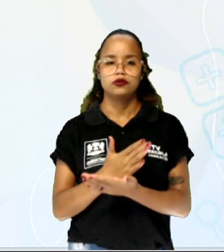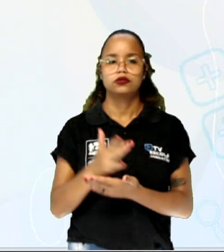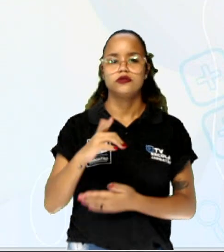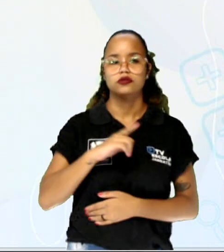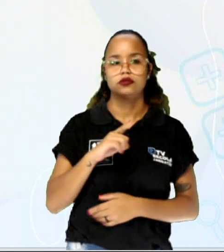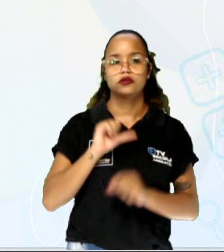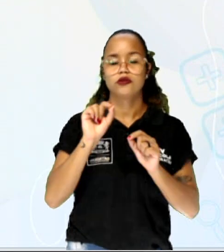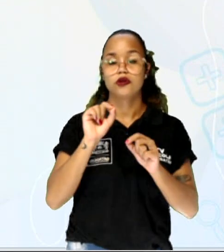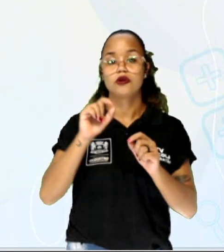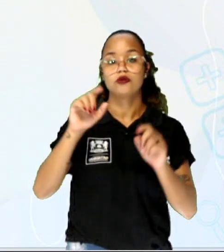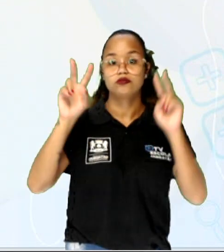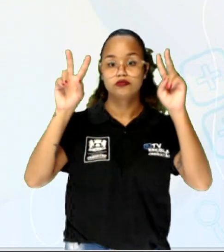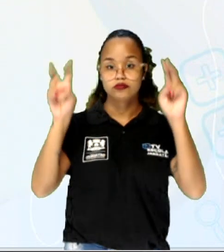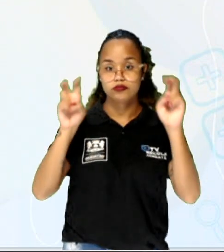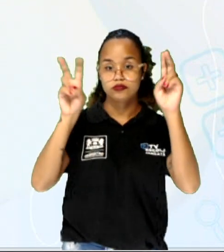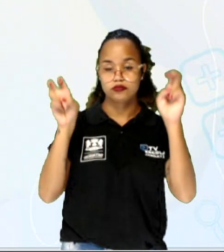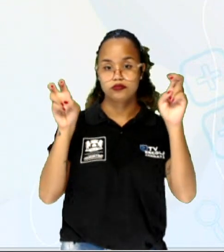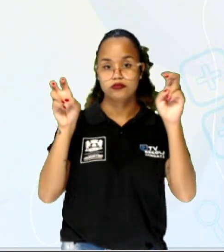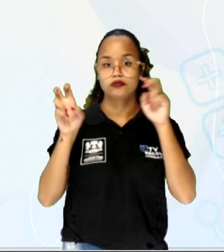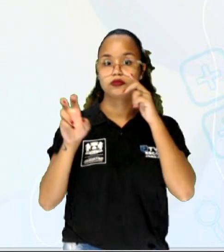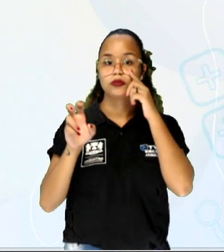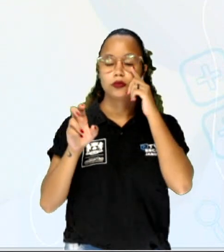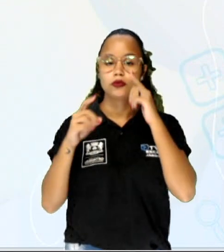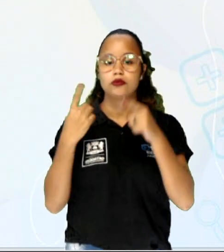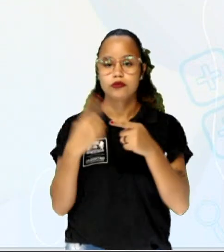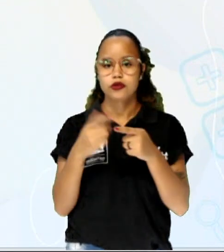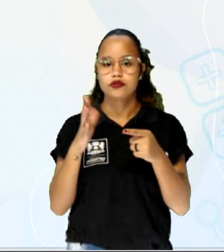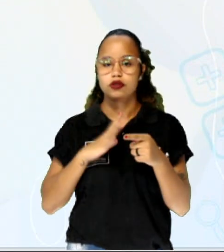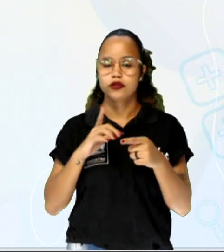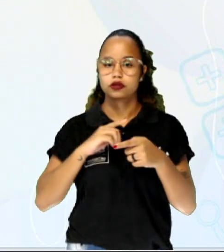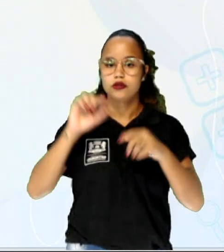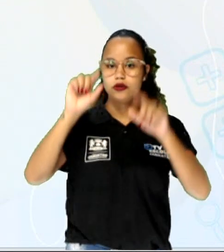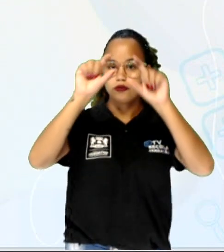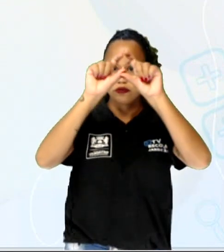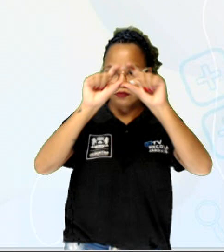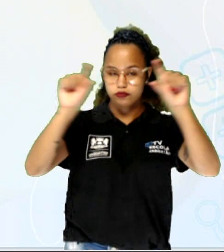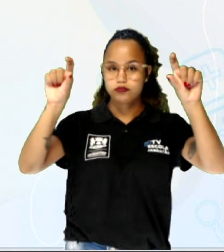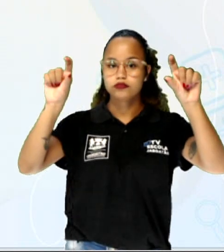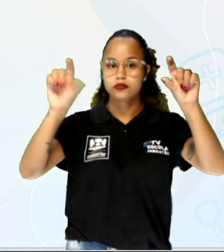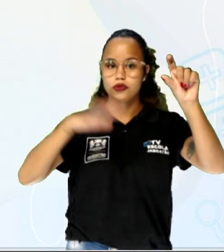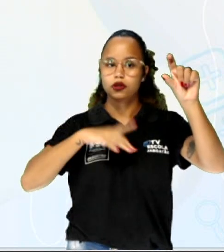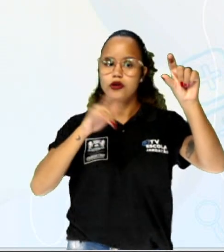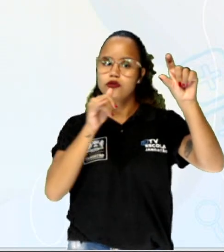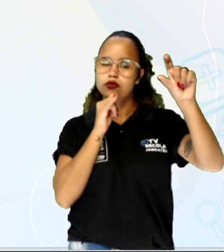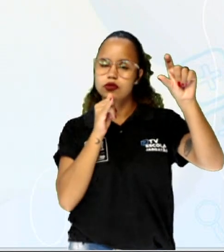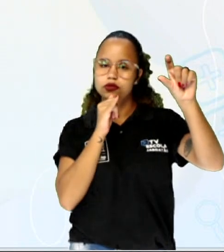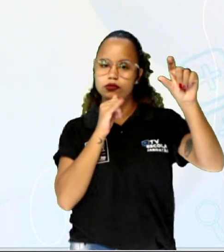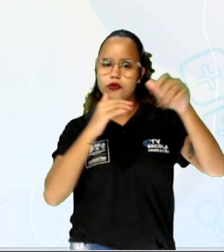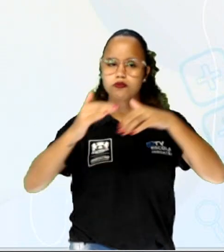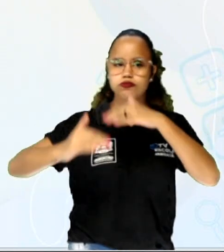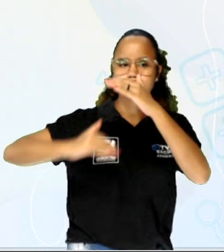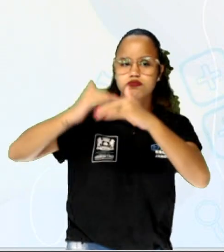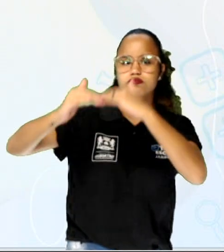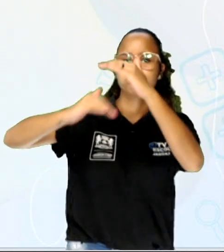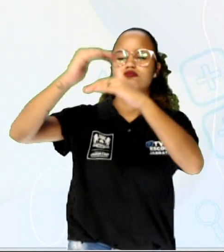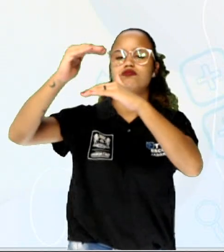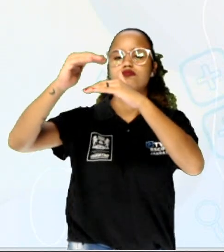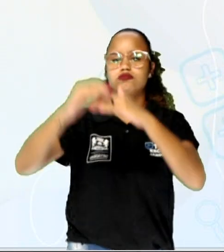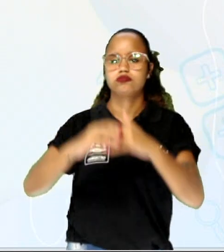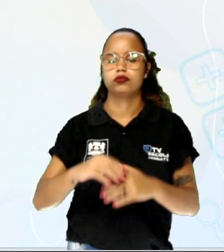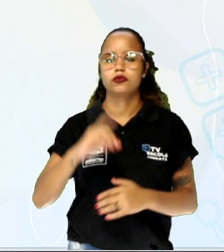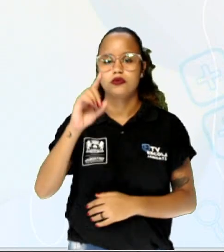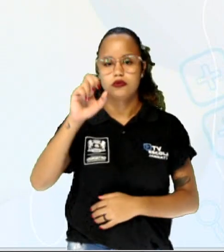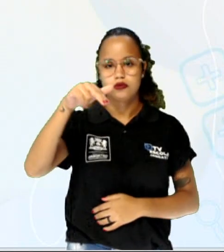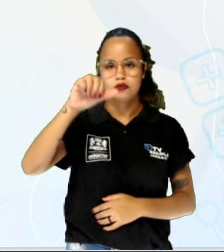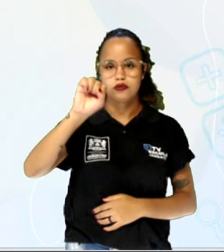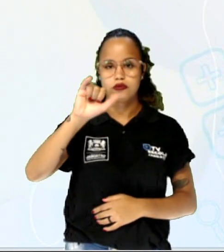gráfico é o título, né? Que é o que está justamente na parte de cima, como aparece nesse exemplo aí, né? Evolução da densidade demográfica.